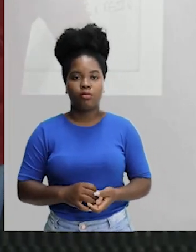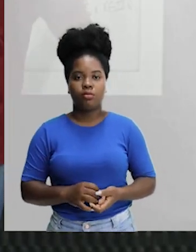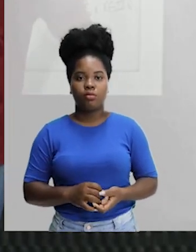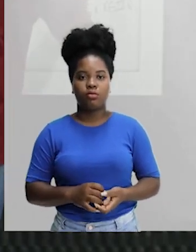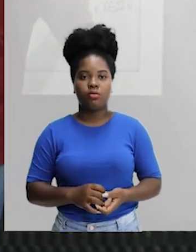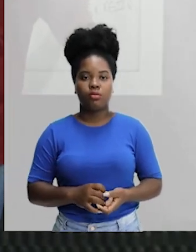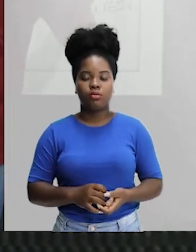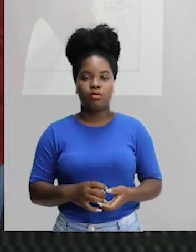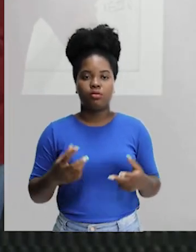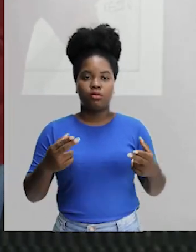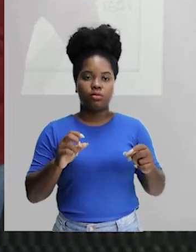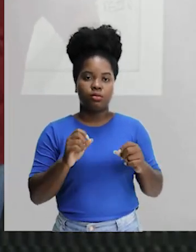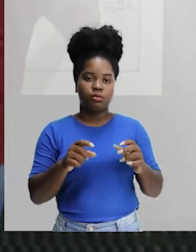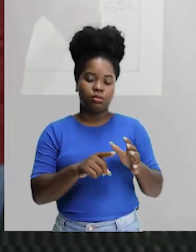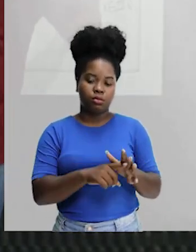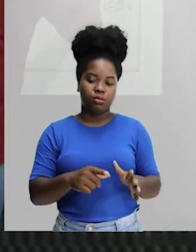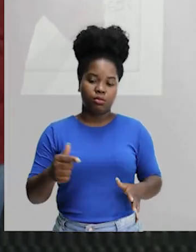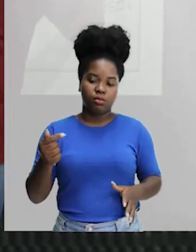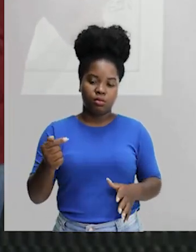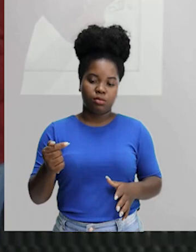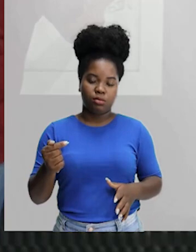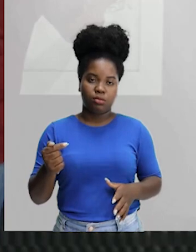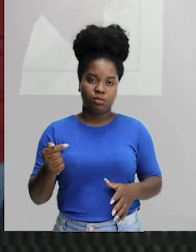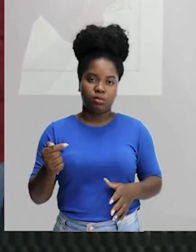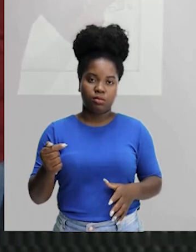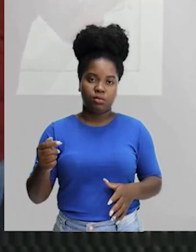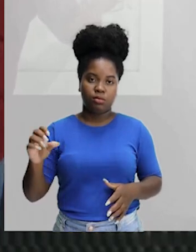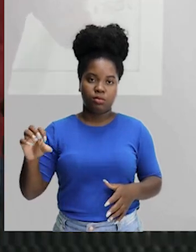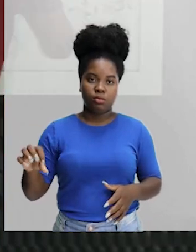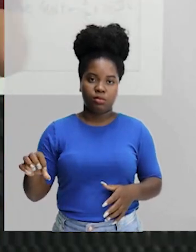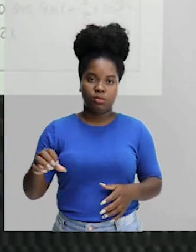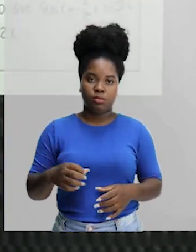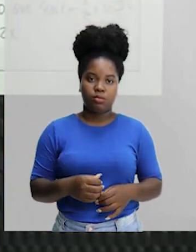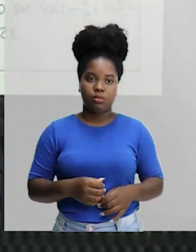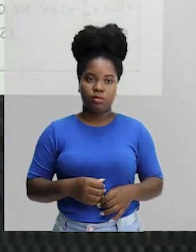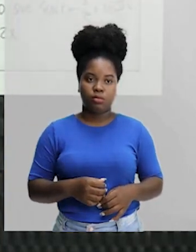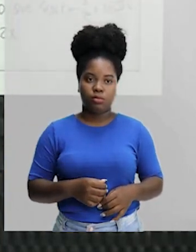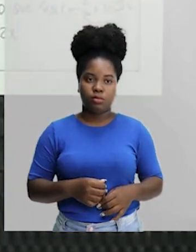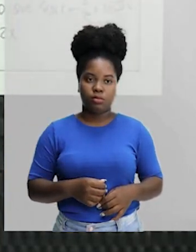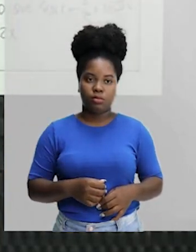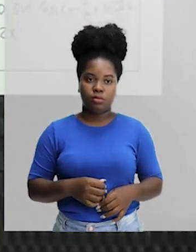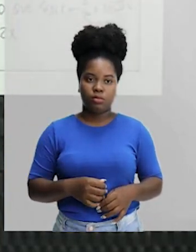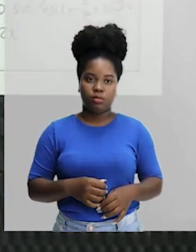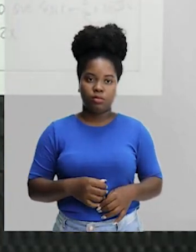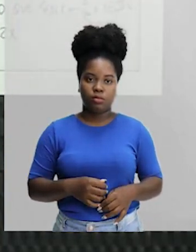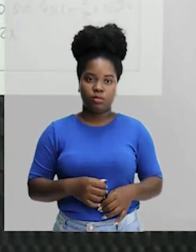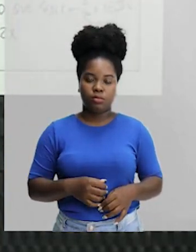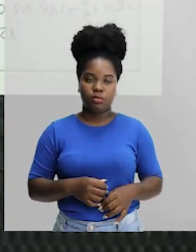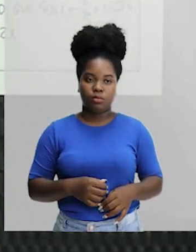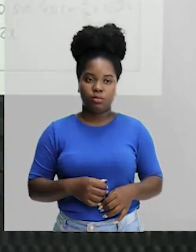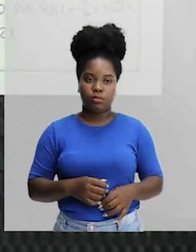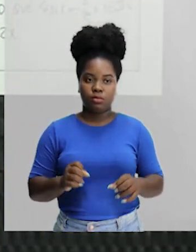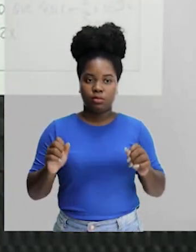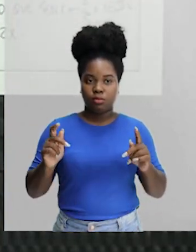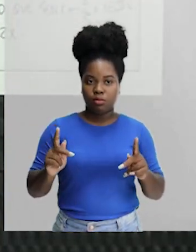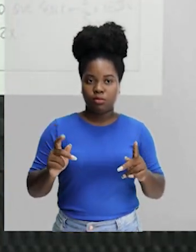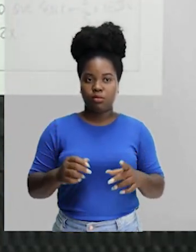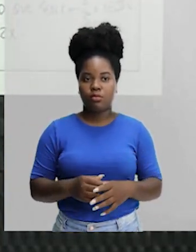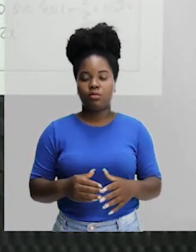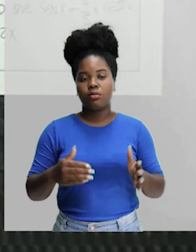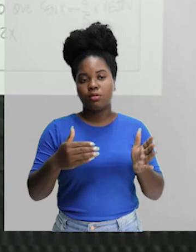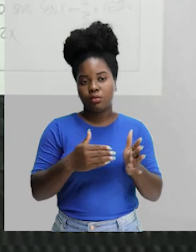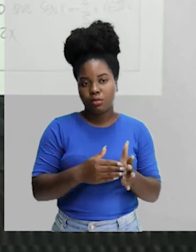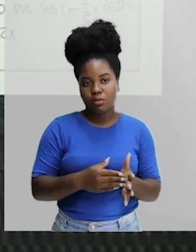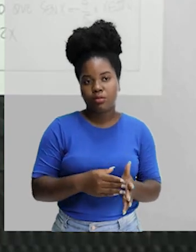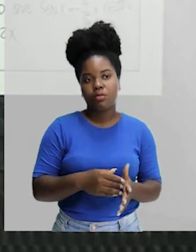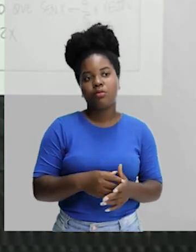vai ser igual a menos 7 sobre 9. Certo? Beleza, turminha? Último